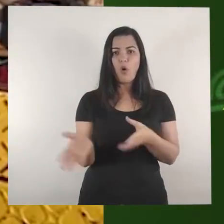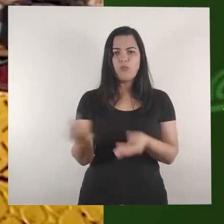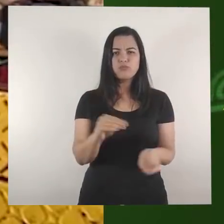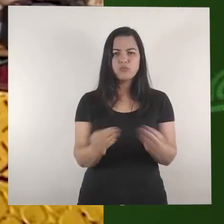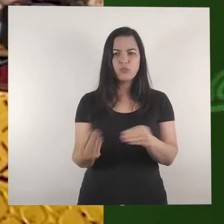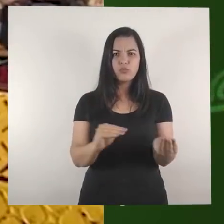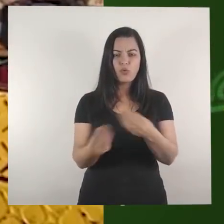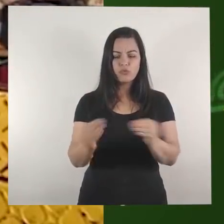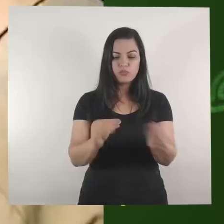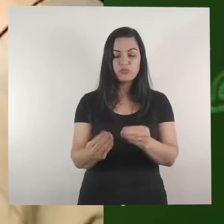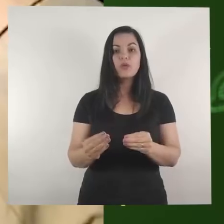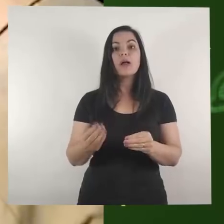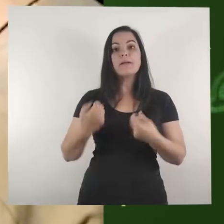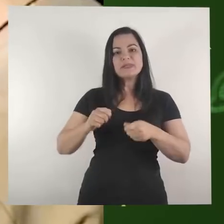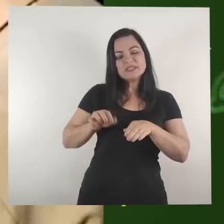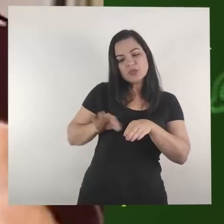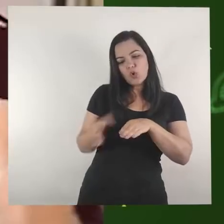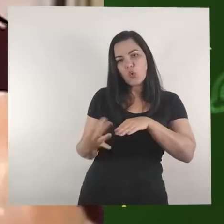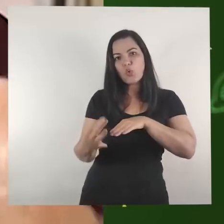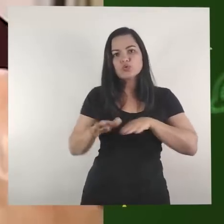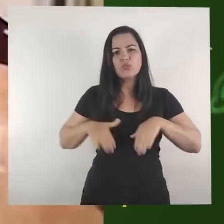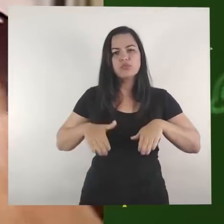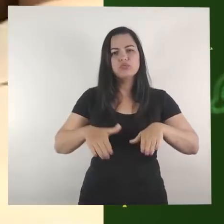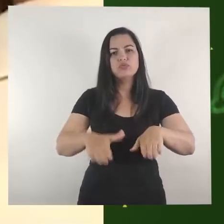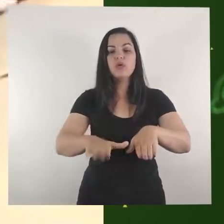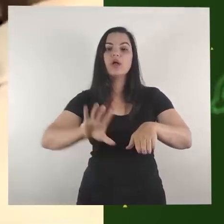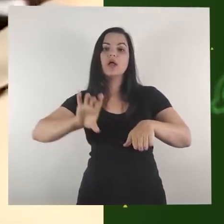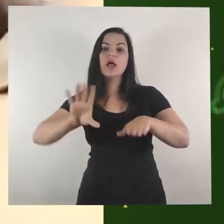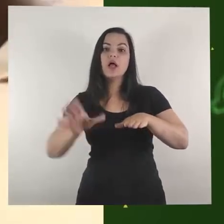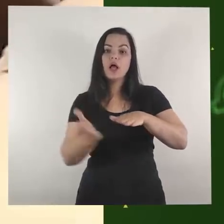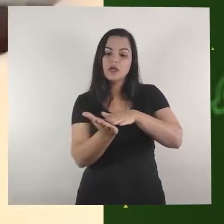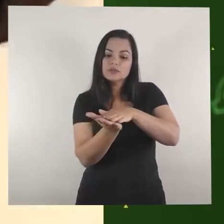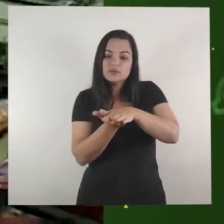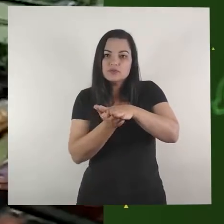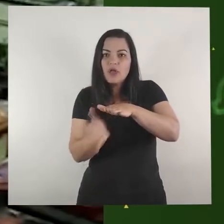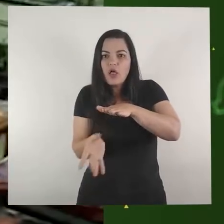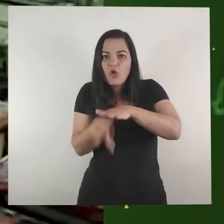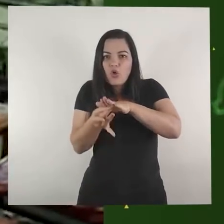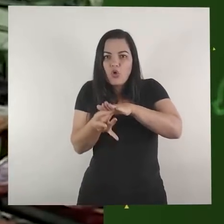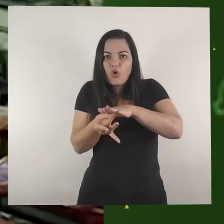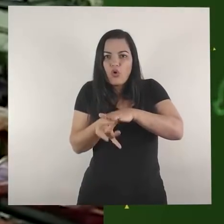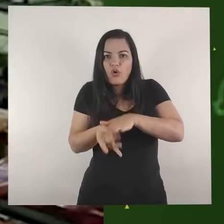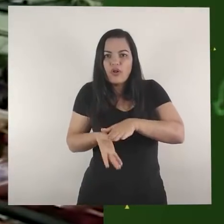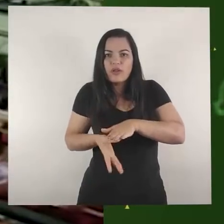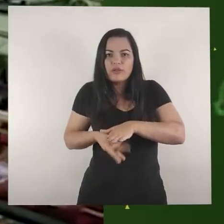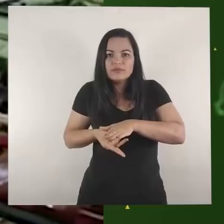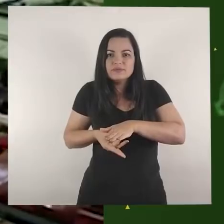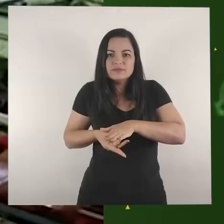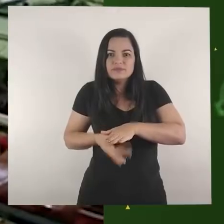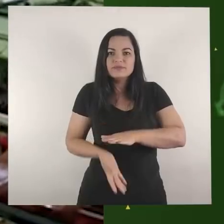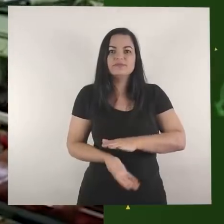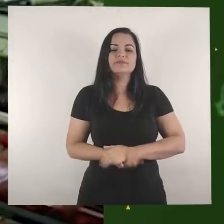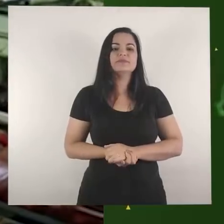Na linha de montagem, as partes são costuradas e a sola é colada.